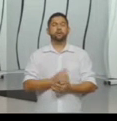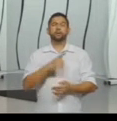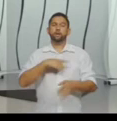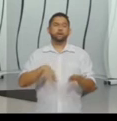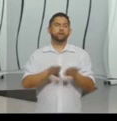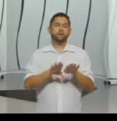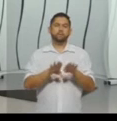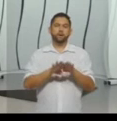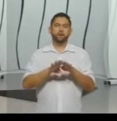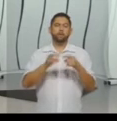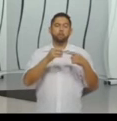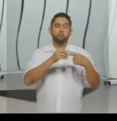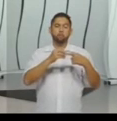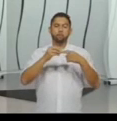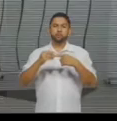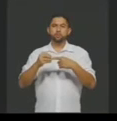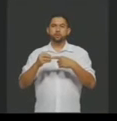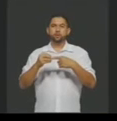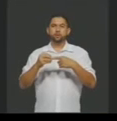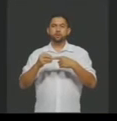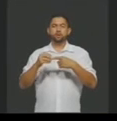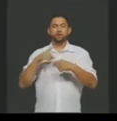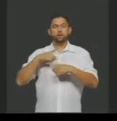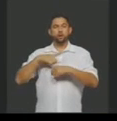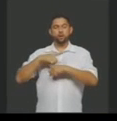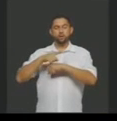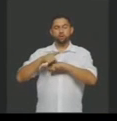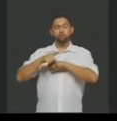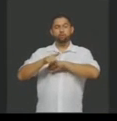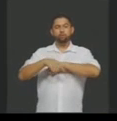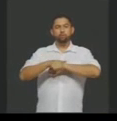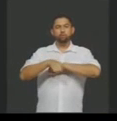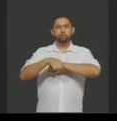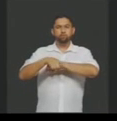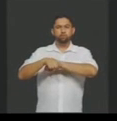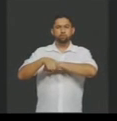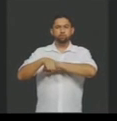Temos protozoários também flagelados ou